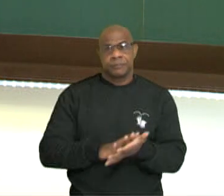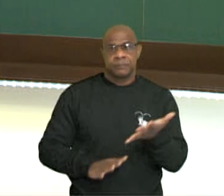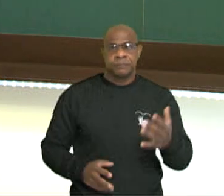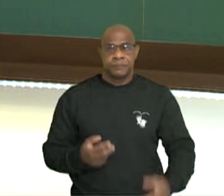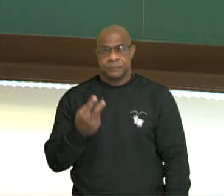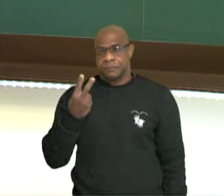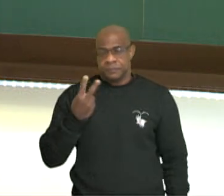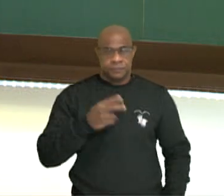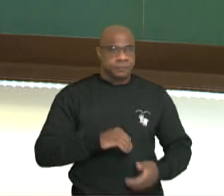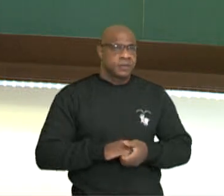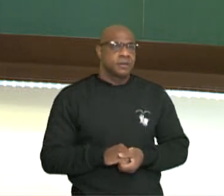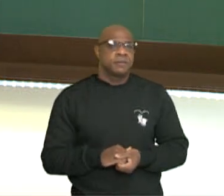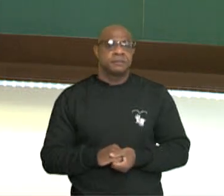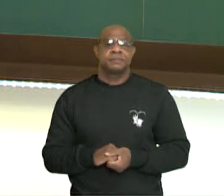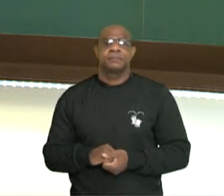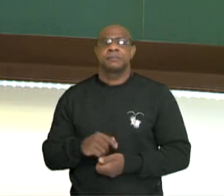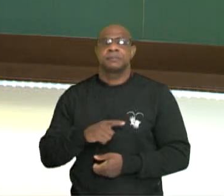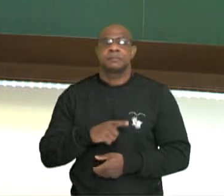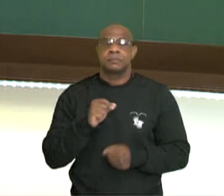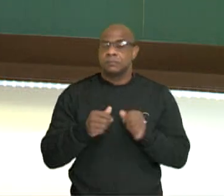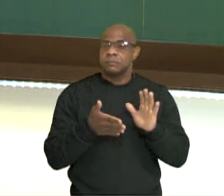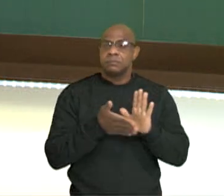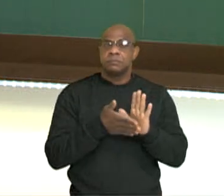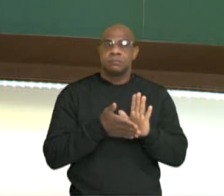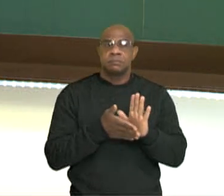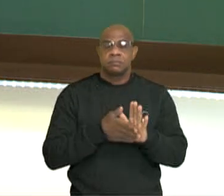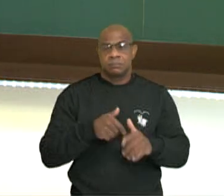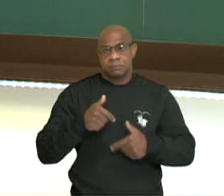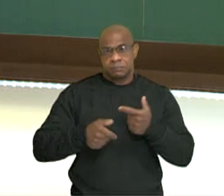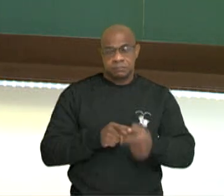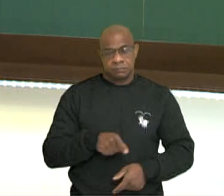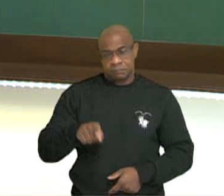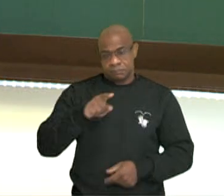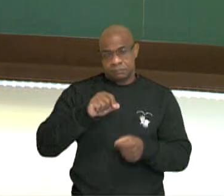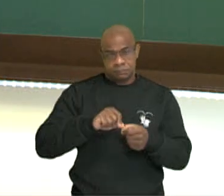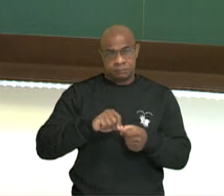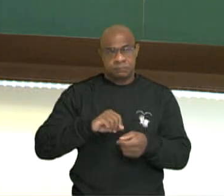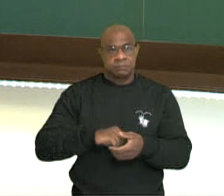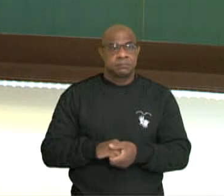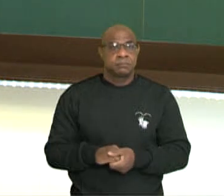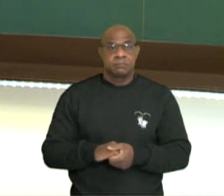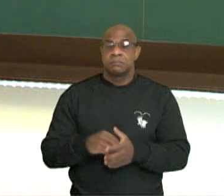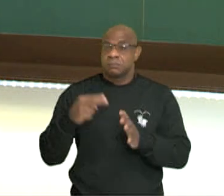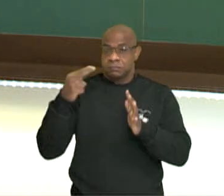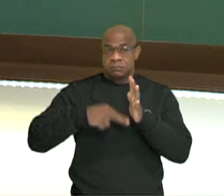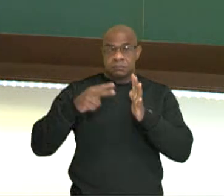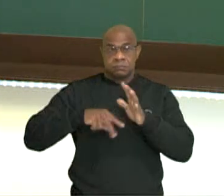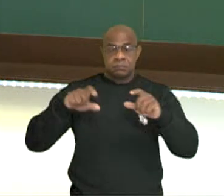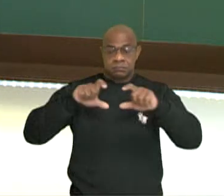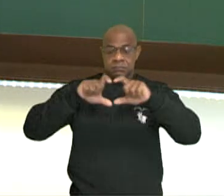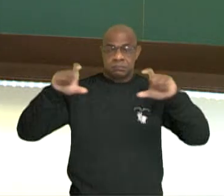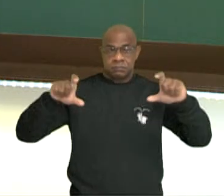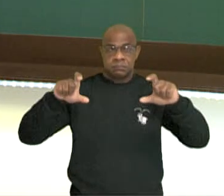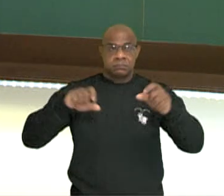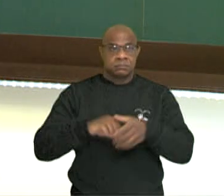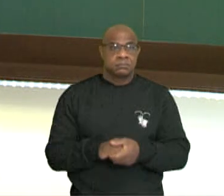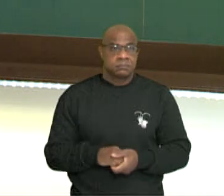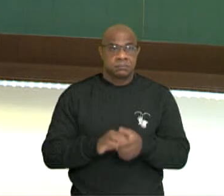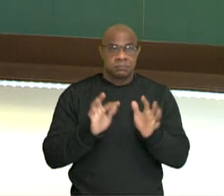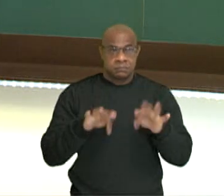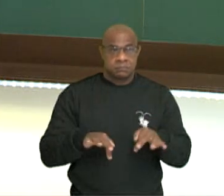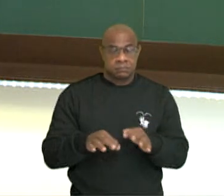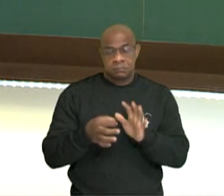Na atividade 2, nós temos uma proposta de trabalho para você. Releia o trecho. No fim,